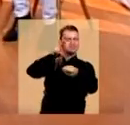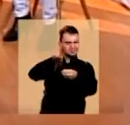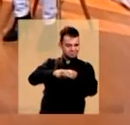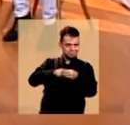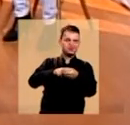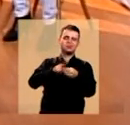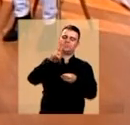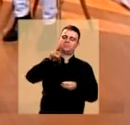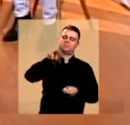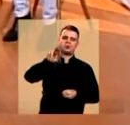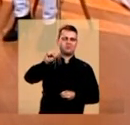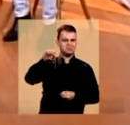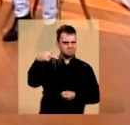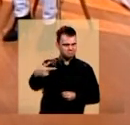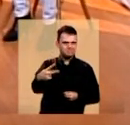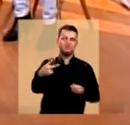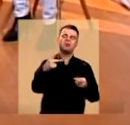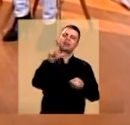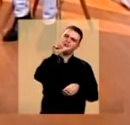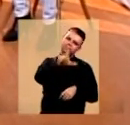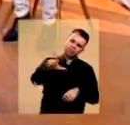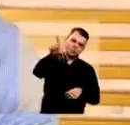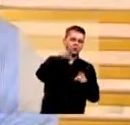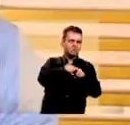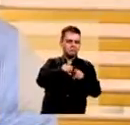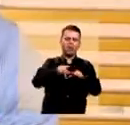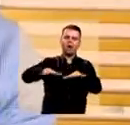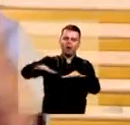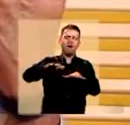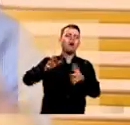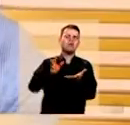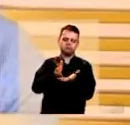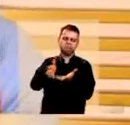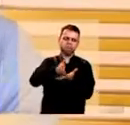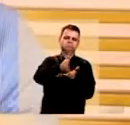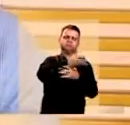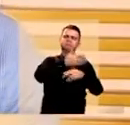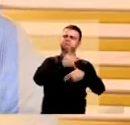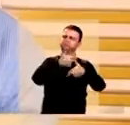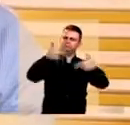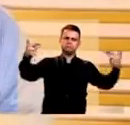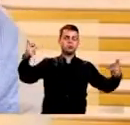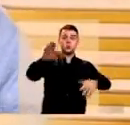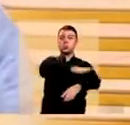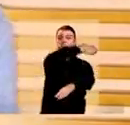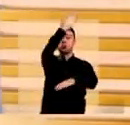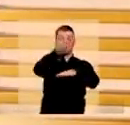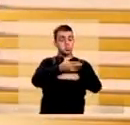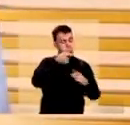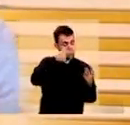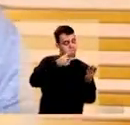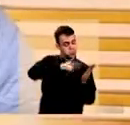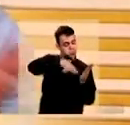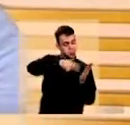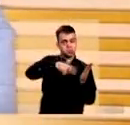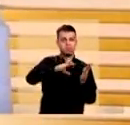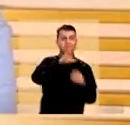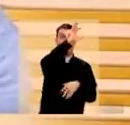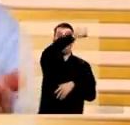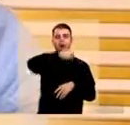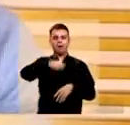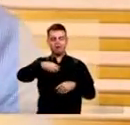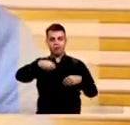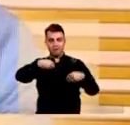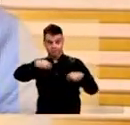só literatura, mas tem várias áreas. Então, as pessoas vão e pode ficar o dia inteiro lá lendo. Só não pode retirar